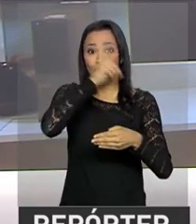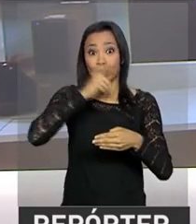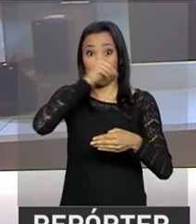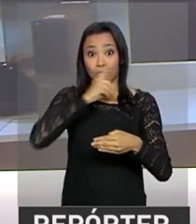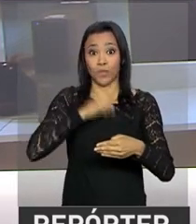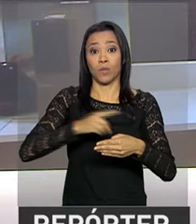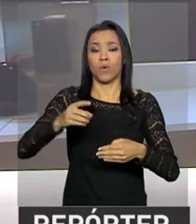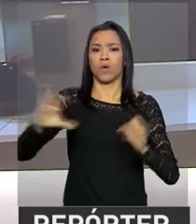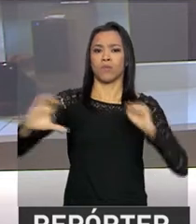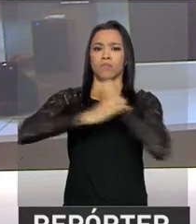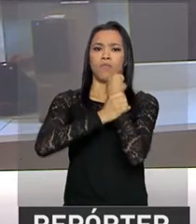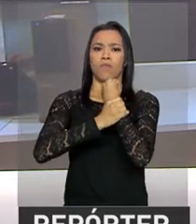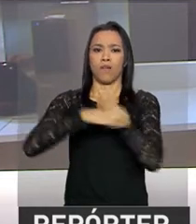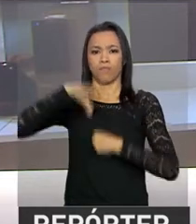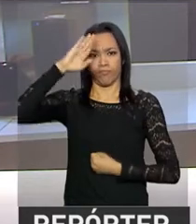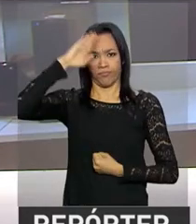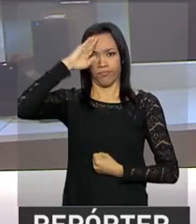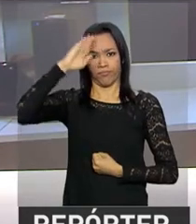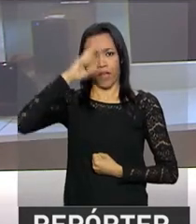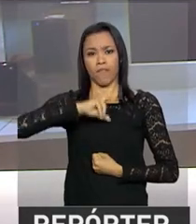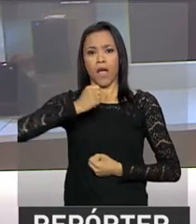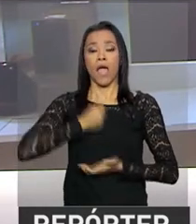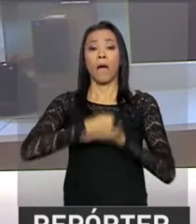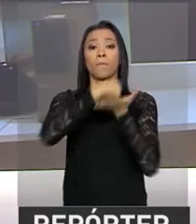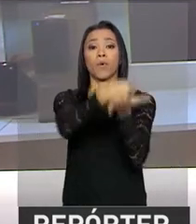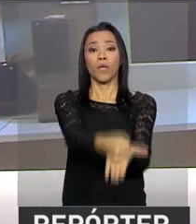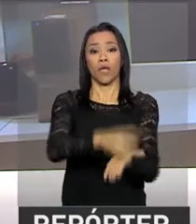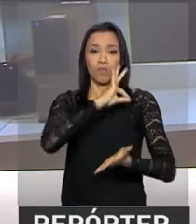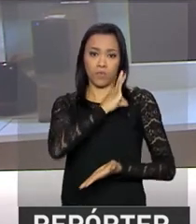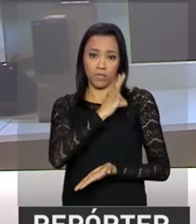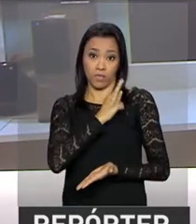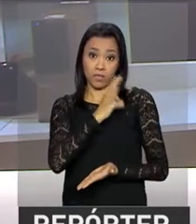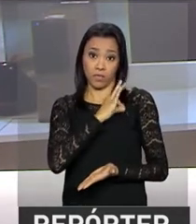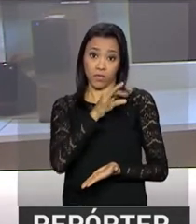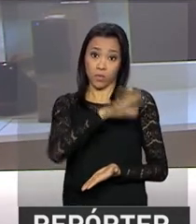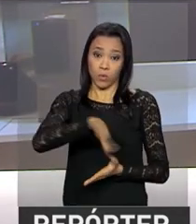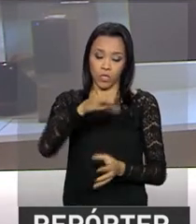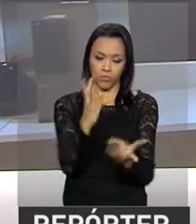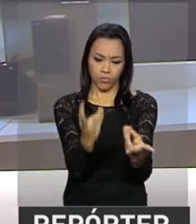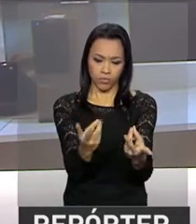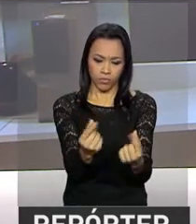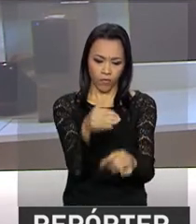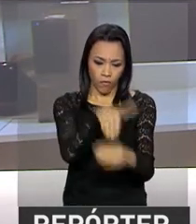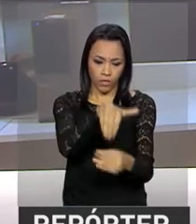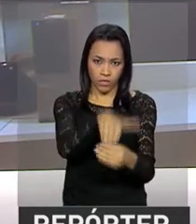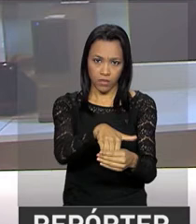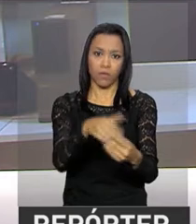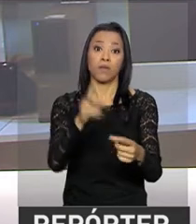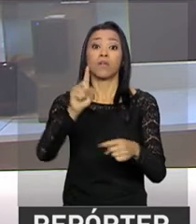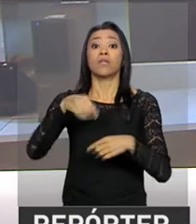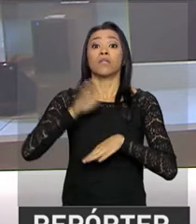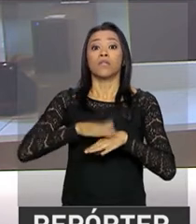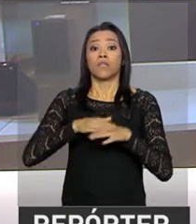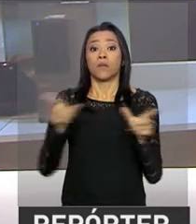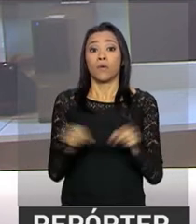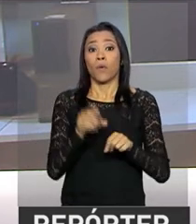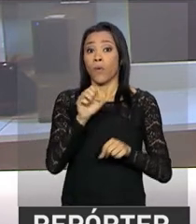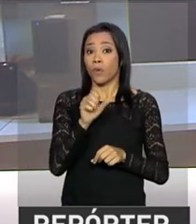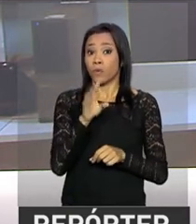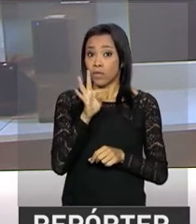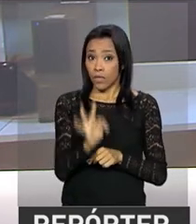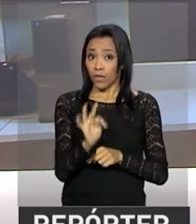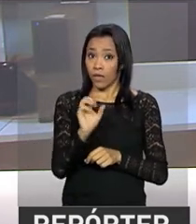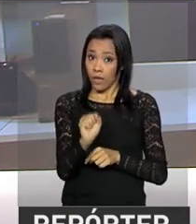e as forças armadas com apoiar o policiamento durante a votação e apuração segundo o tribunal superior eleitoral número ainda pode